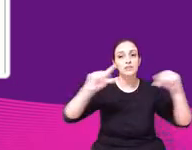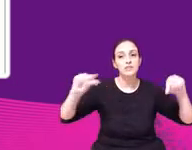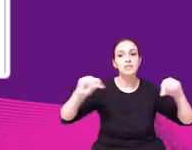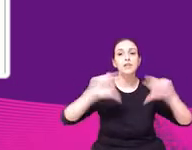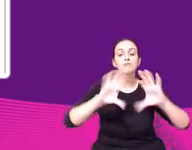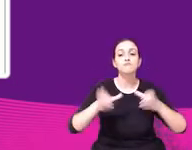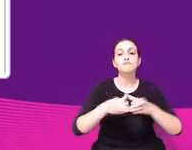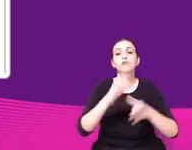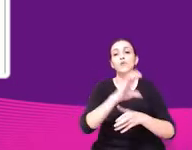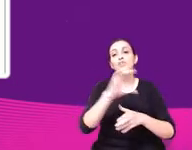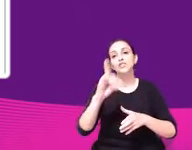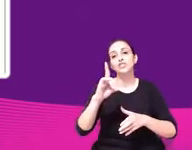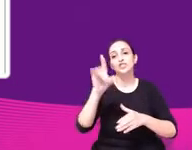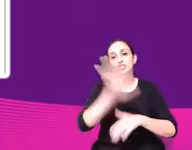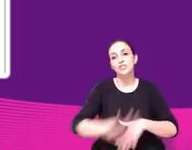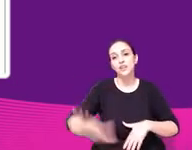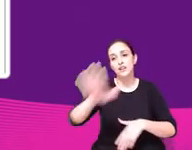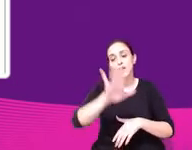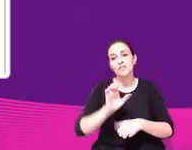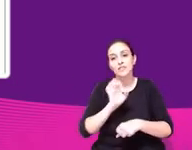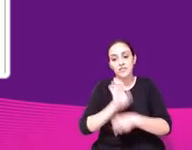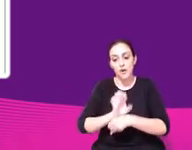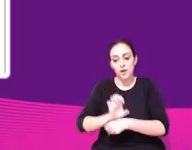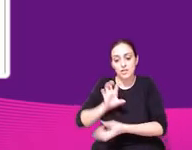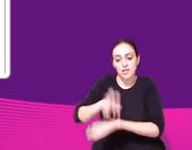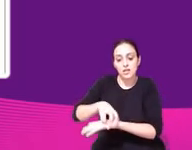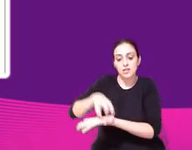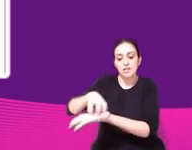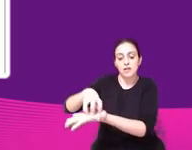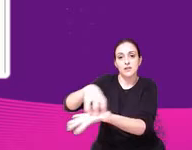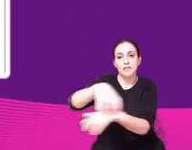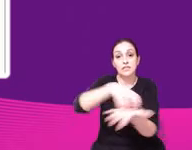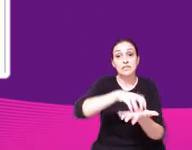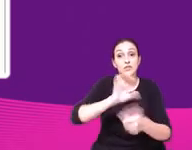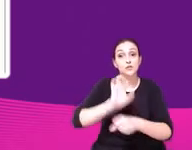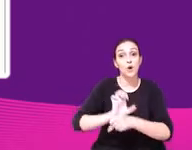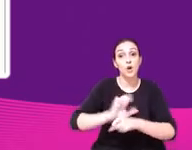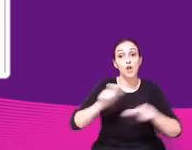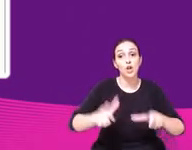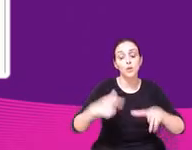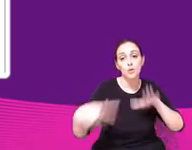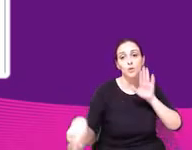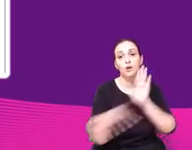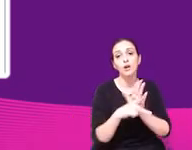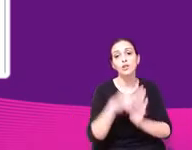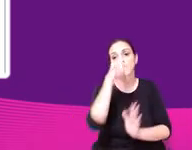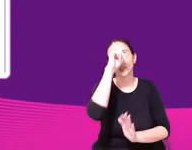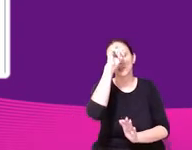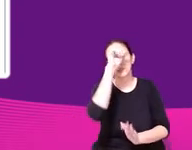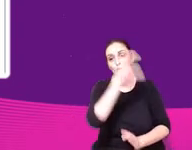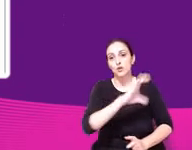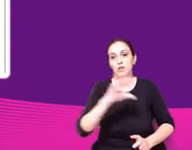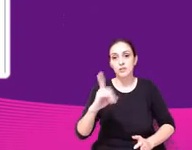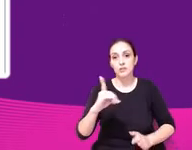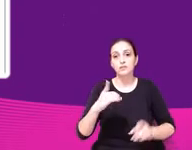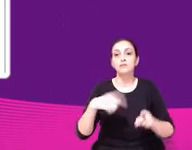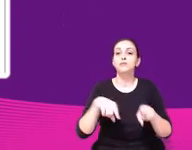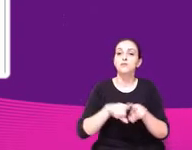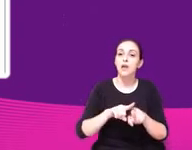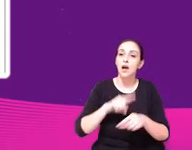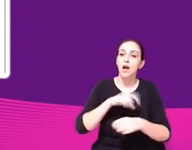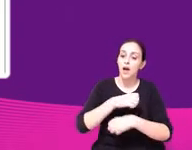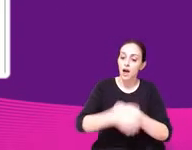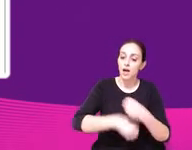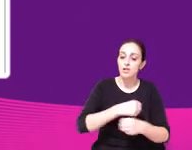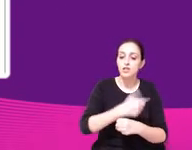central nacional, o nível estadual com as centrais estaduais e local, com as coordenações hospitalares e, a partir de 2009, no